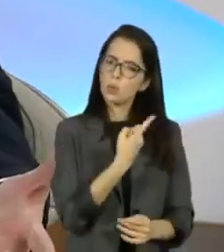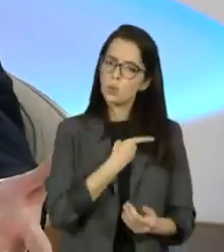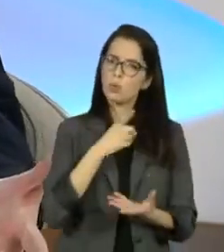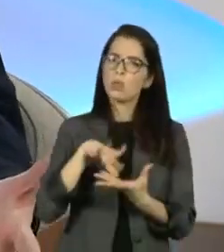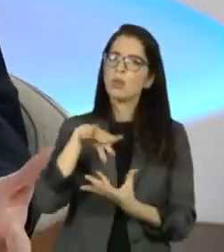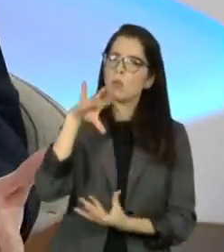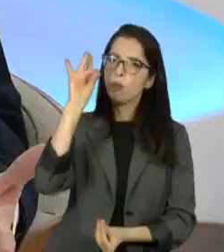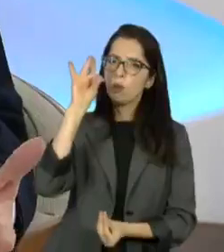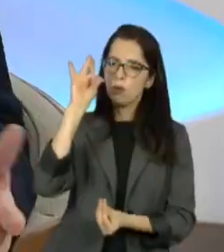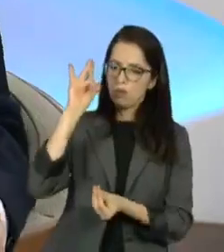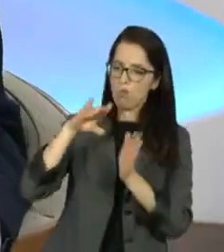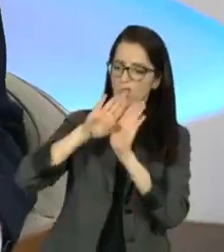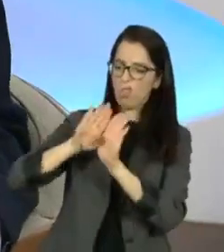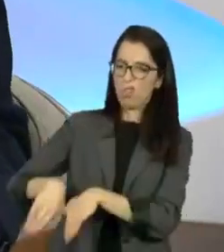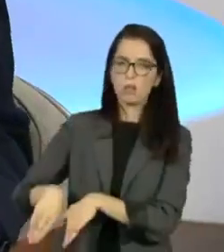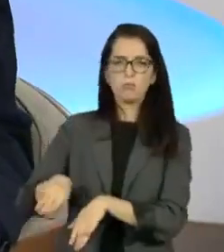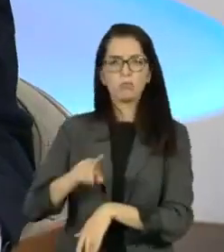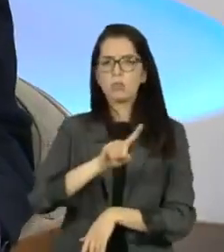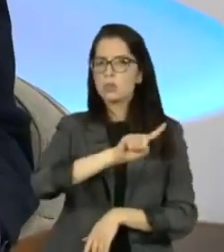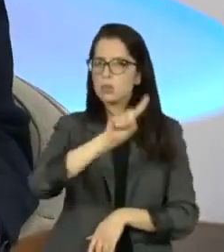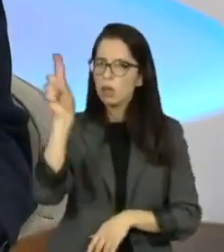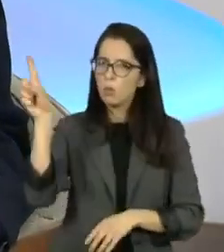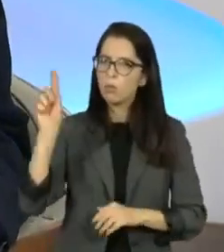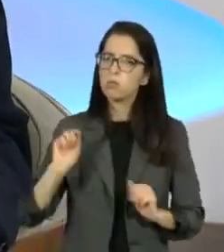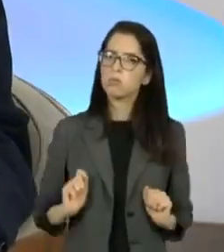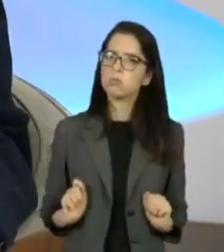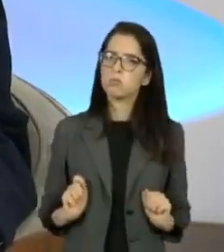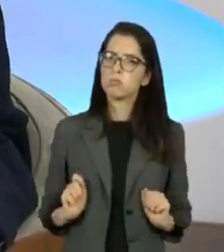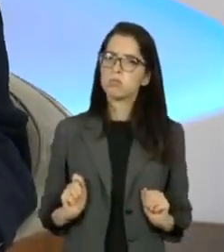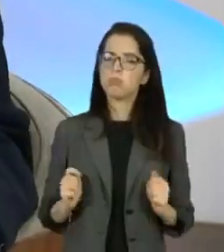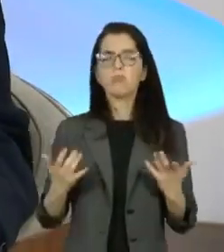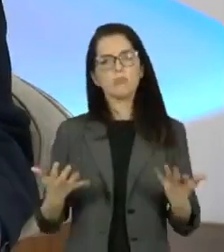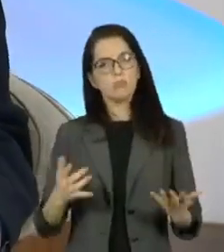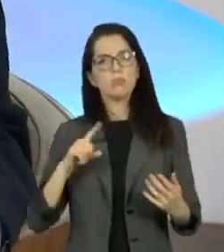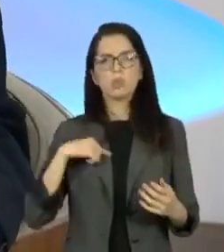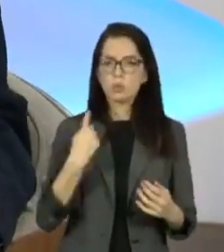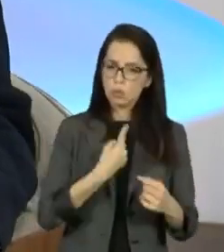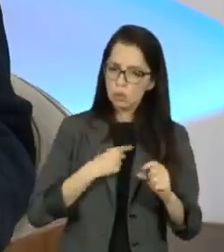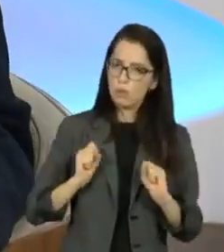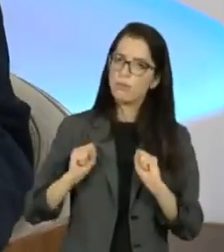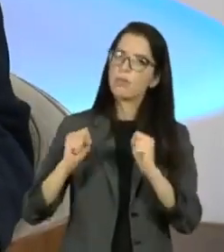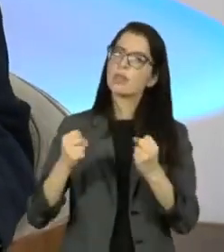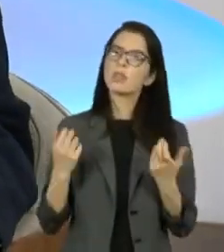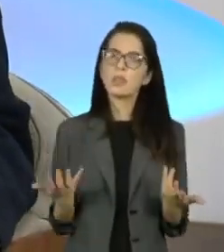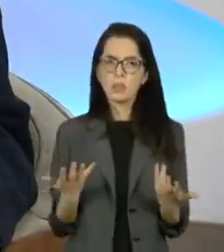Aliás, essa é uma das grandes bandeiras que nós temos enquanto candidato a presidente da Câmara dos Deputados.